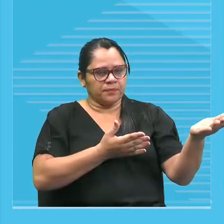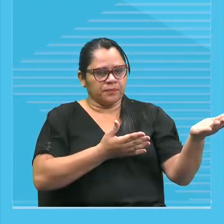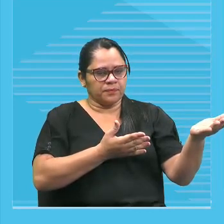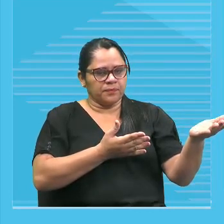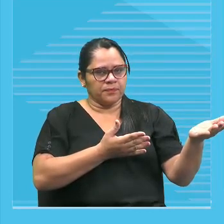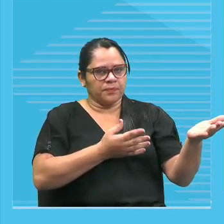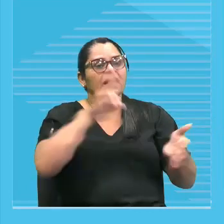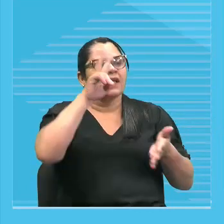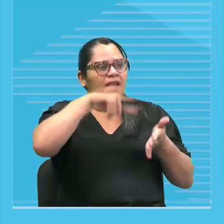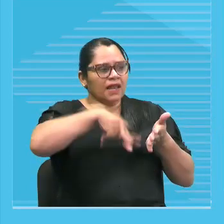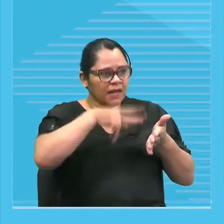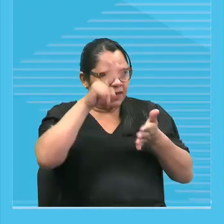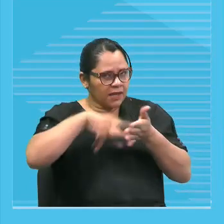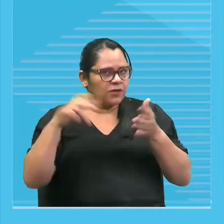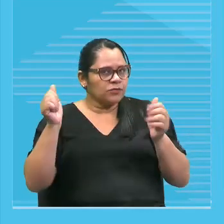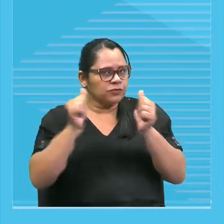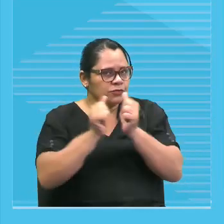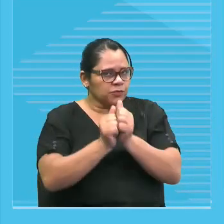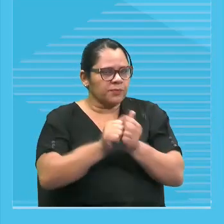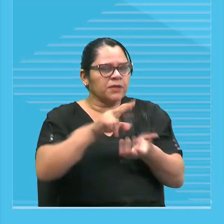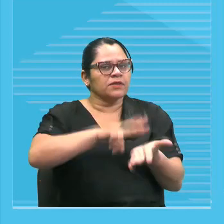Leiam comigo traduzindo